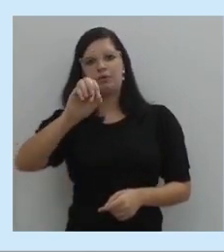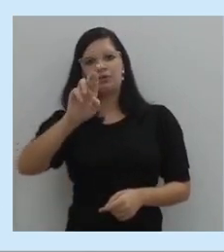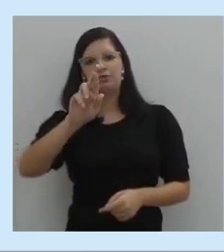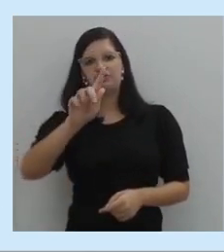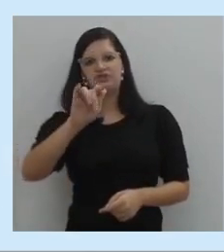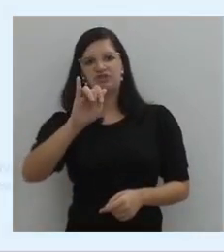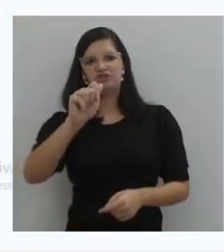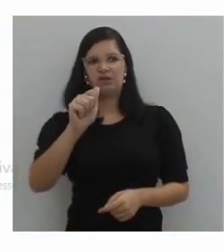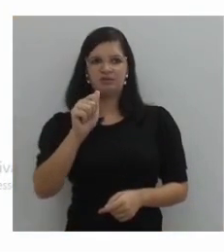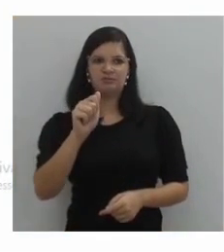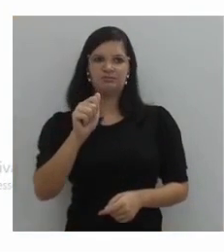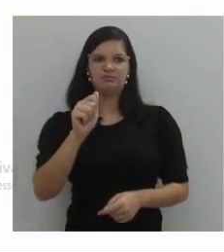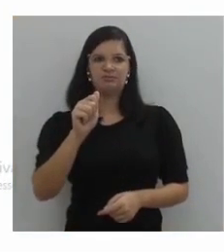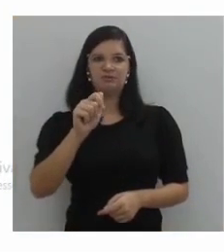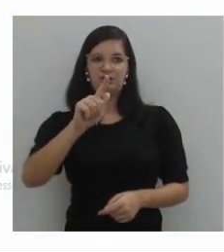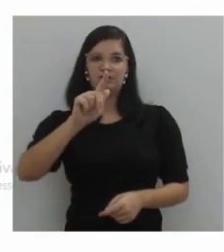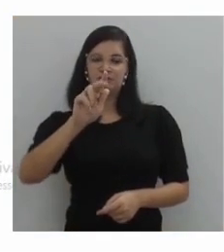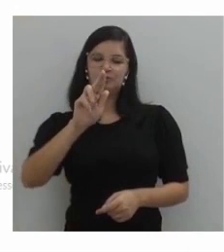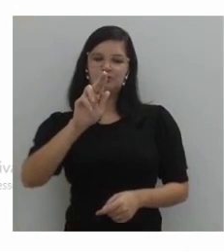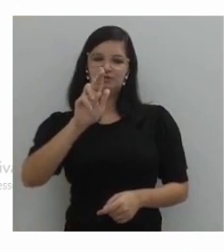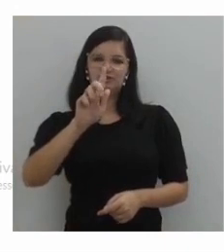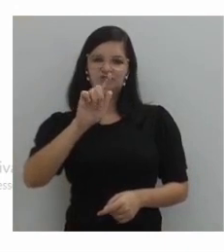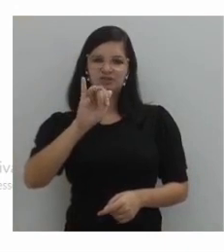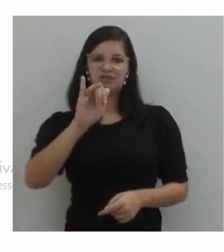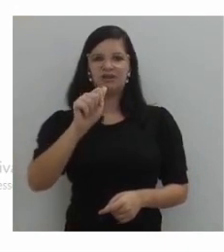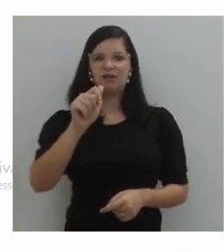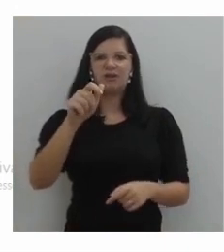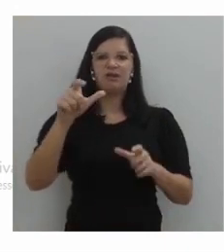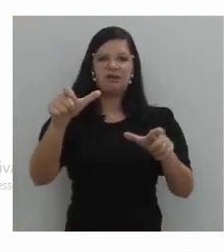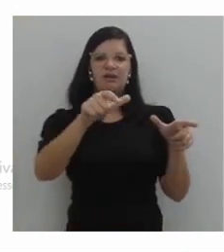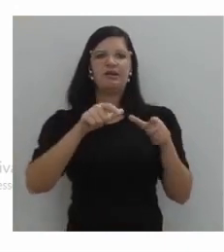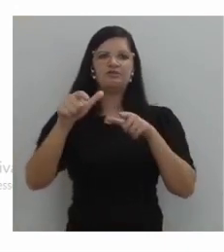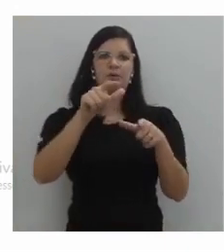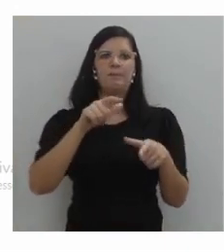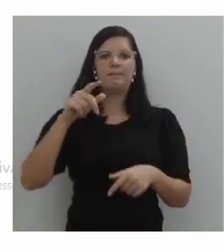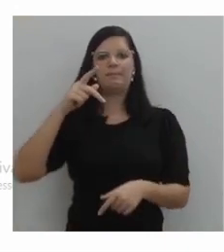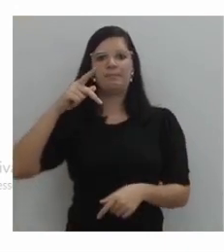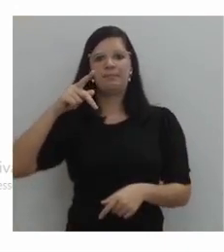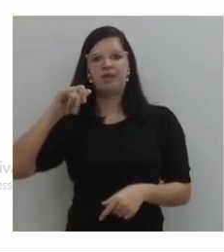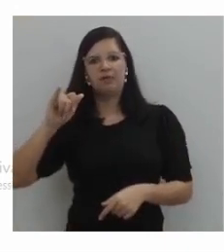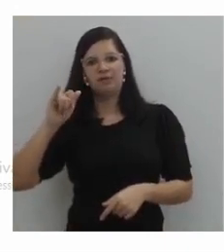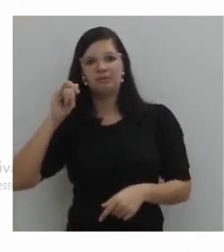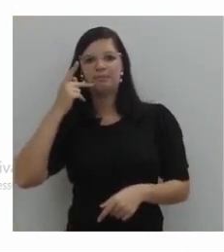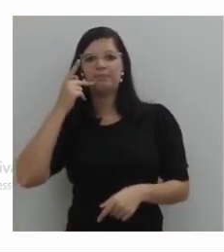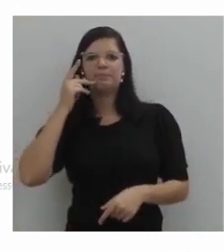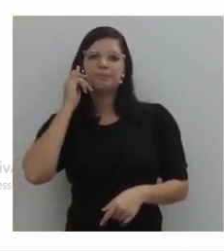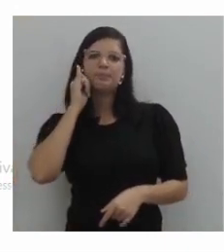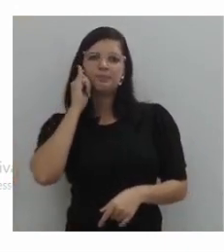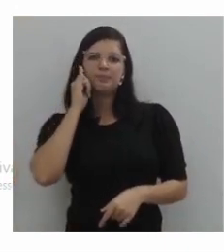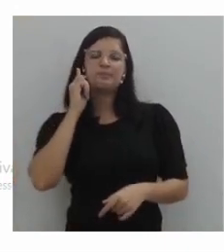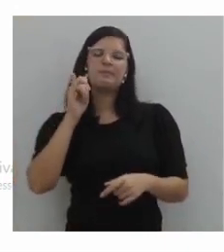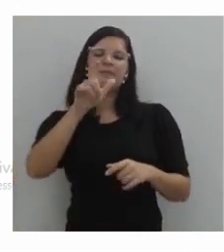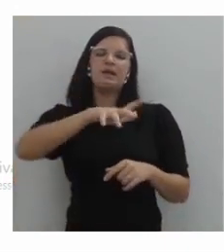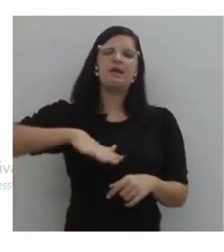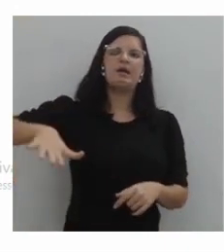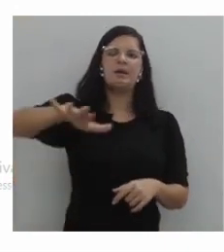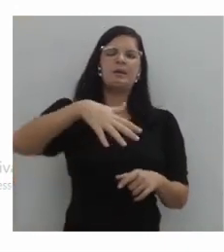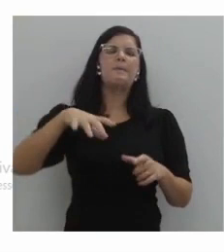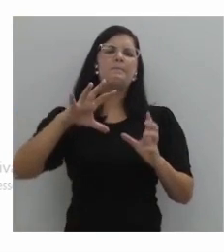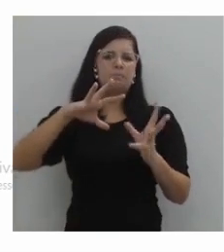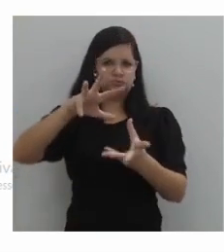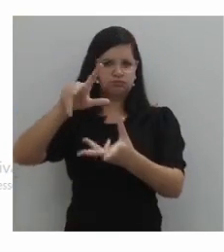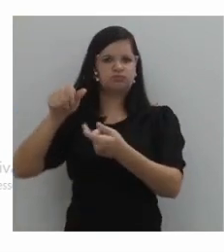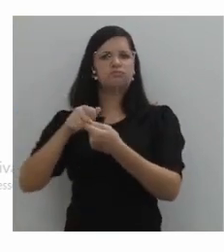Gurjeia, tá? Observa na tela mais uma vez, que compreende ali a região do Piauí, tá? E abriga uma das maiores reservatórios de água no